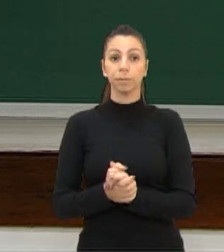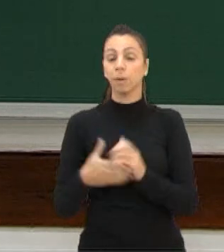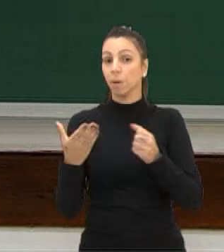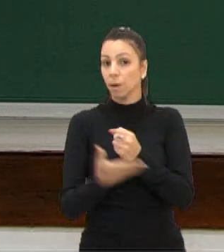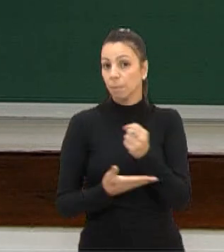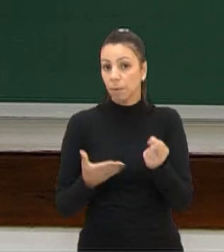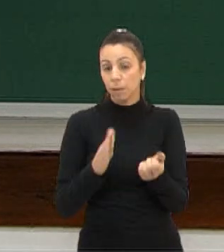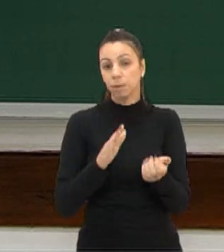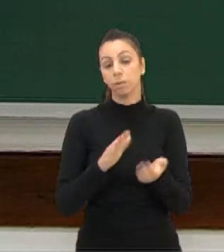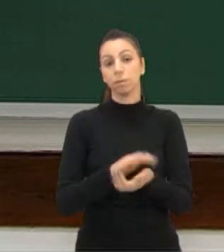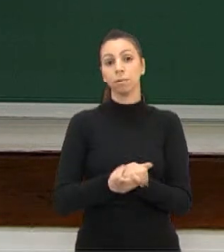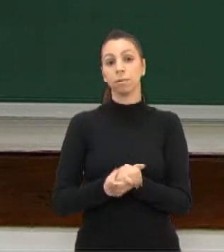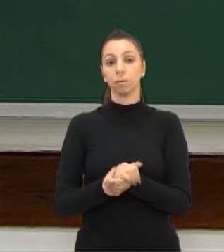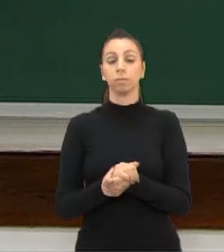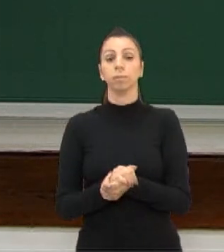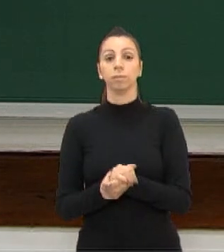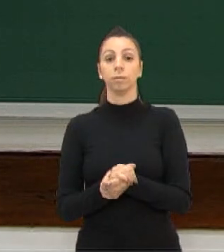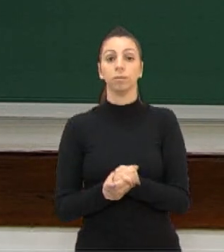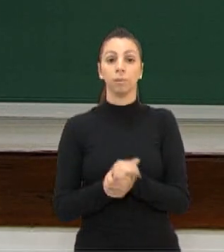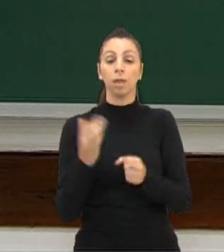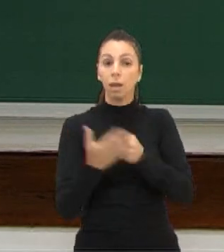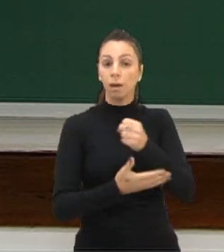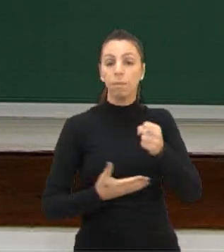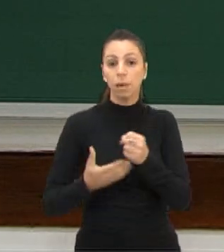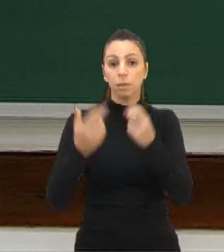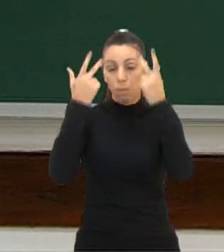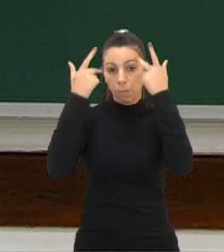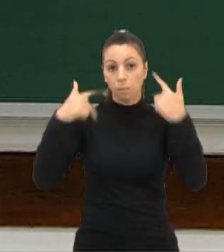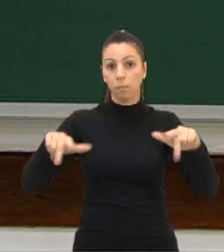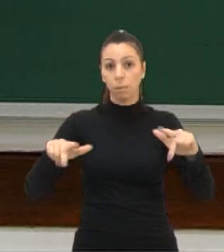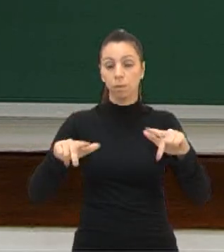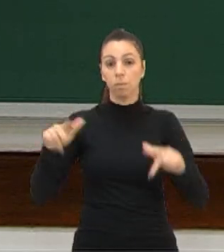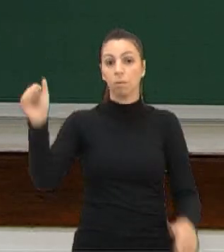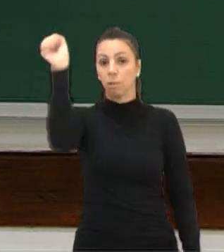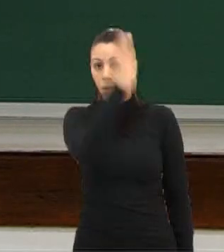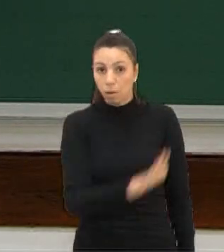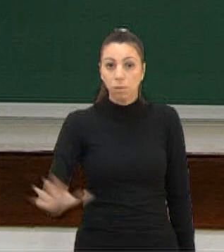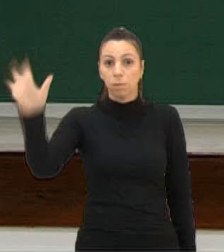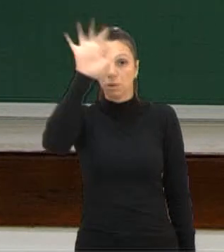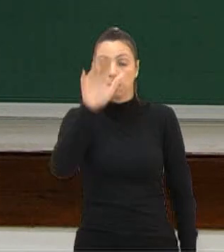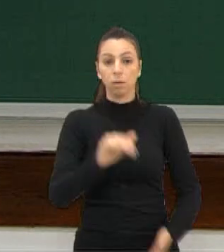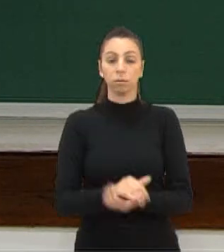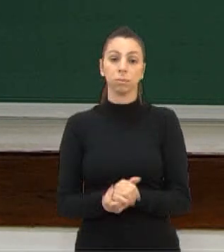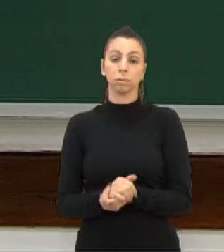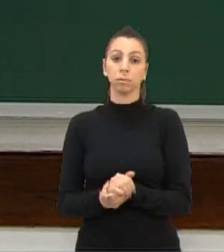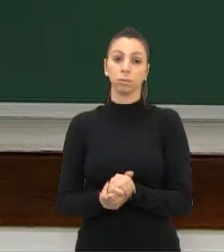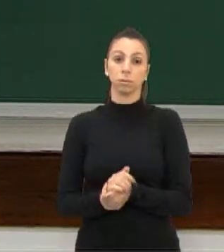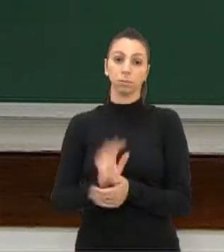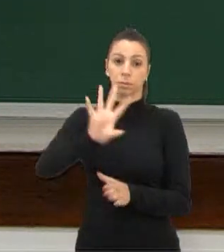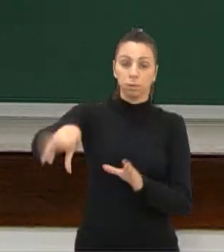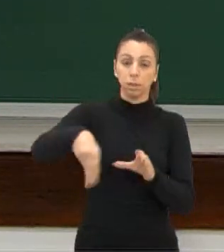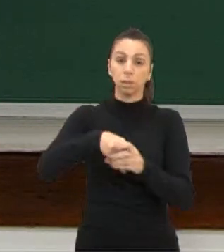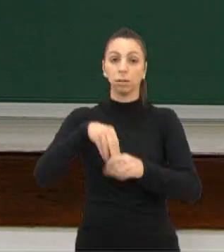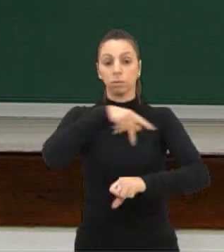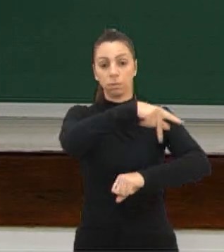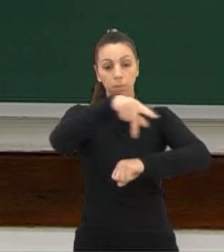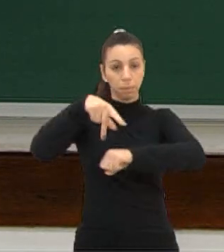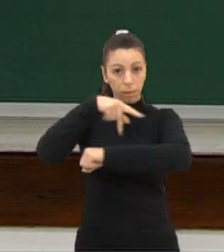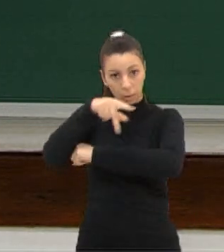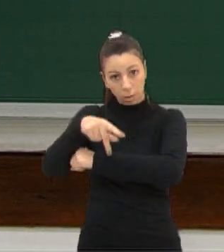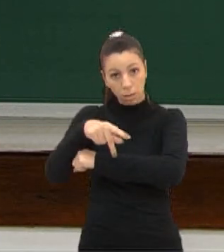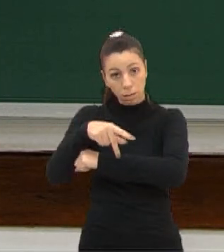nacional comum, que é da base nacional comum. Porque essas são as regras. Né? Você está dentro de um país, você tem as regras. Né? Você pode migrar para qualquer